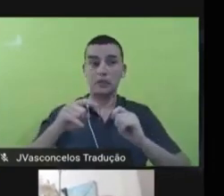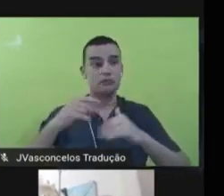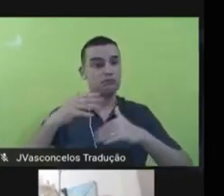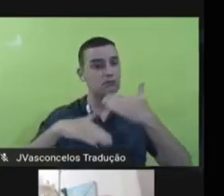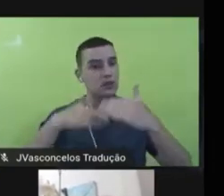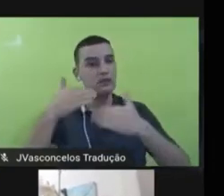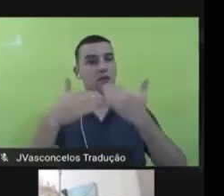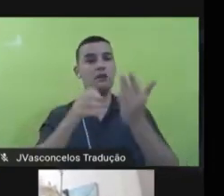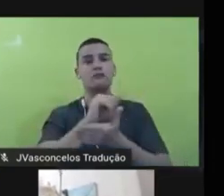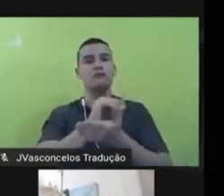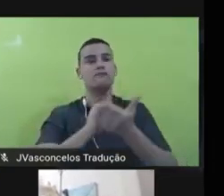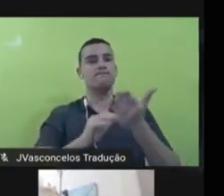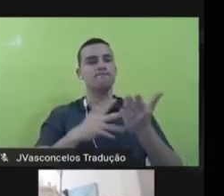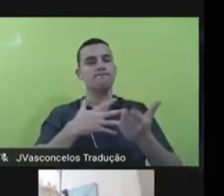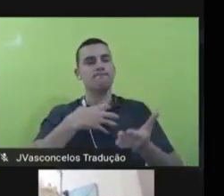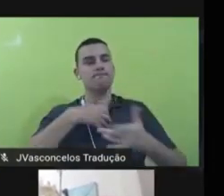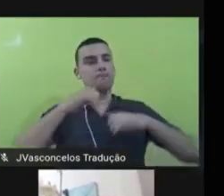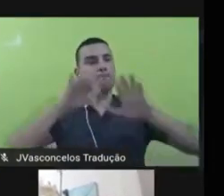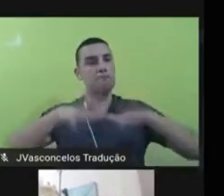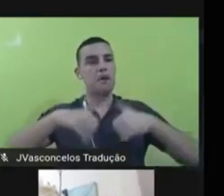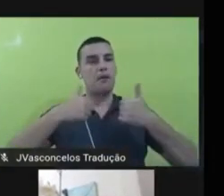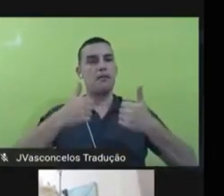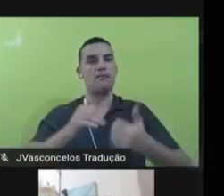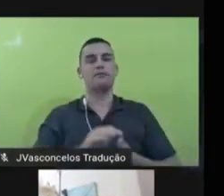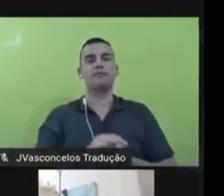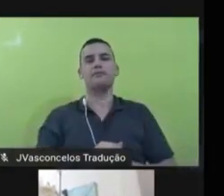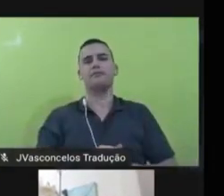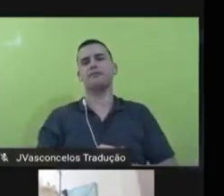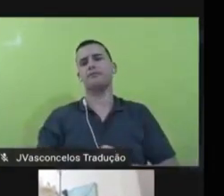atividade prazerosa.